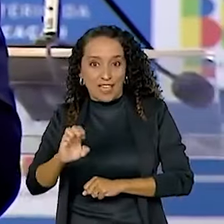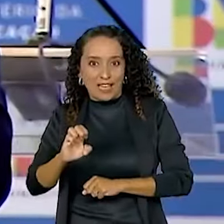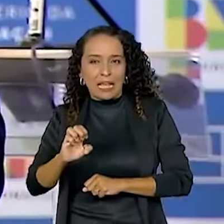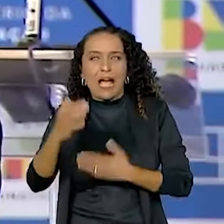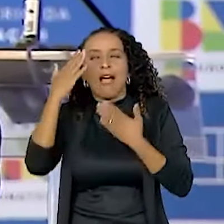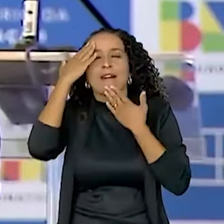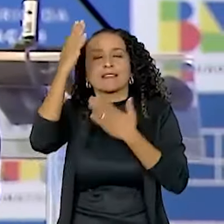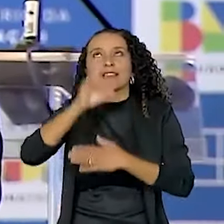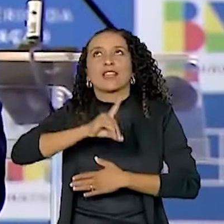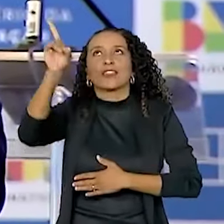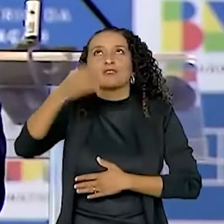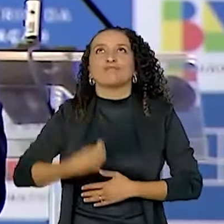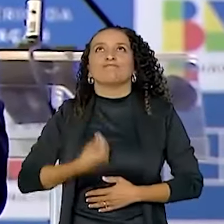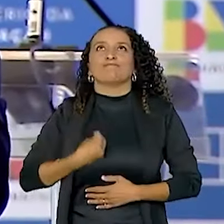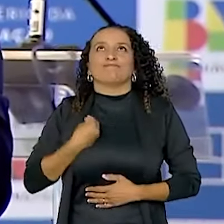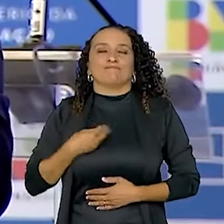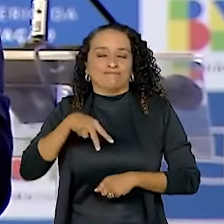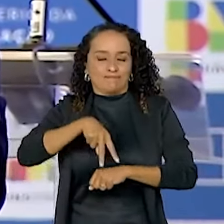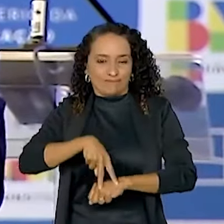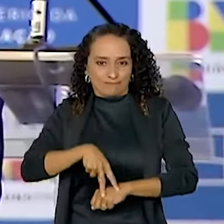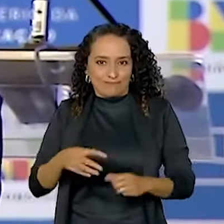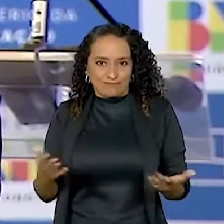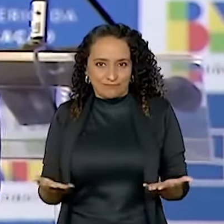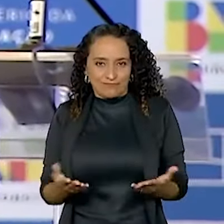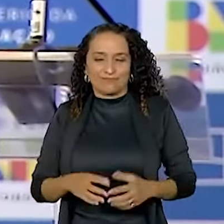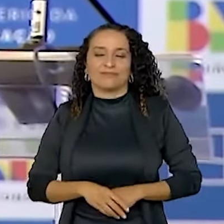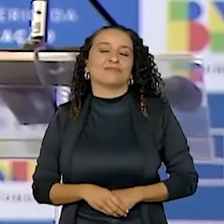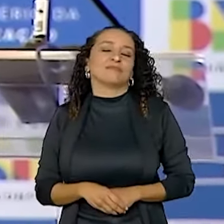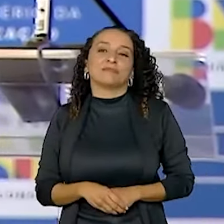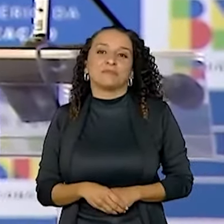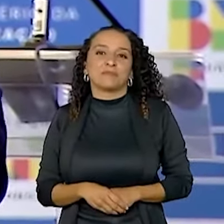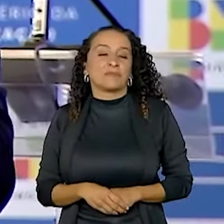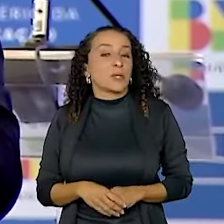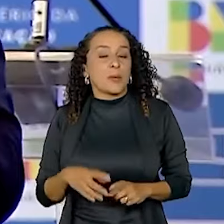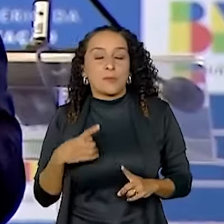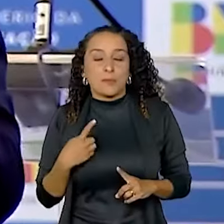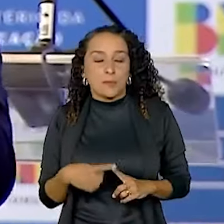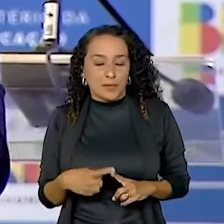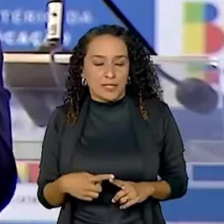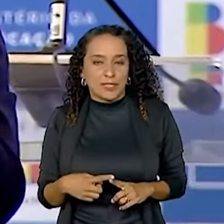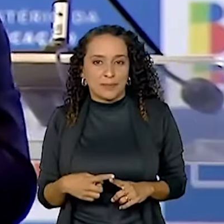agradecendo a Deus por estar aqui. Porque